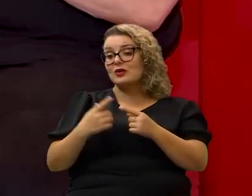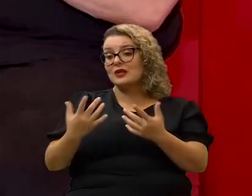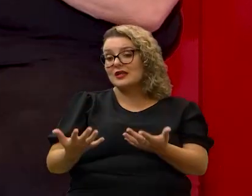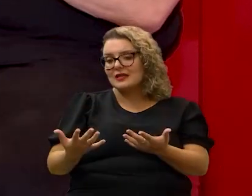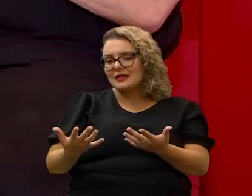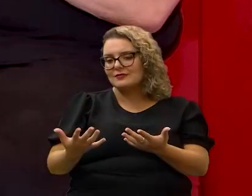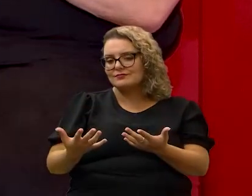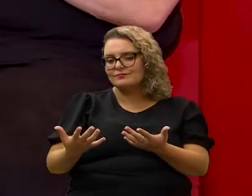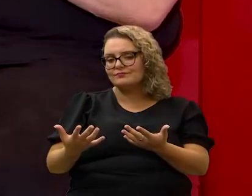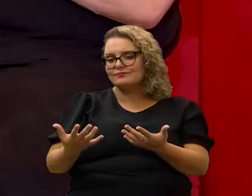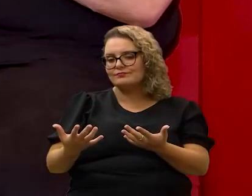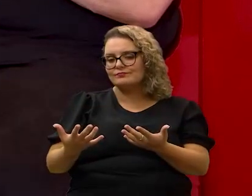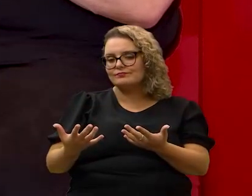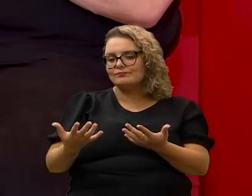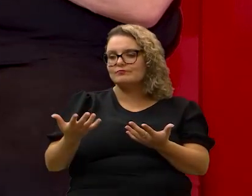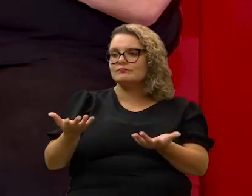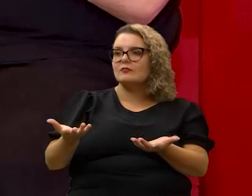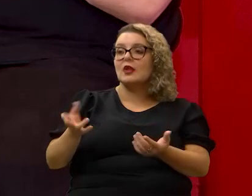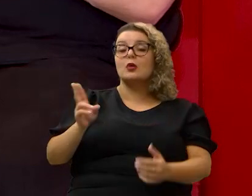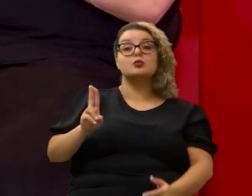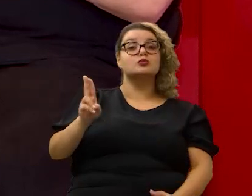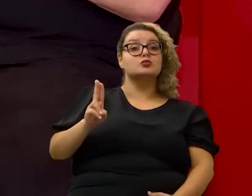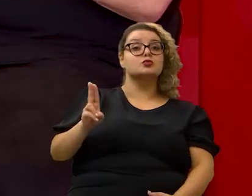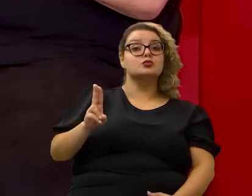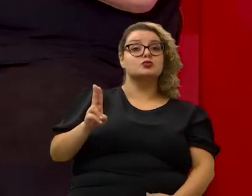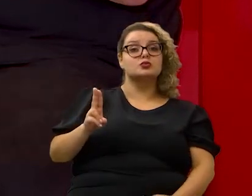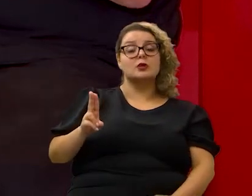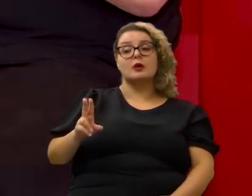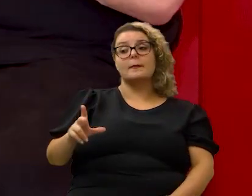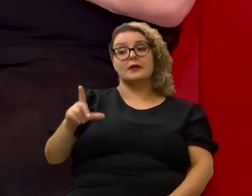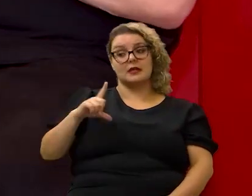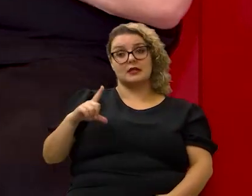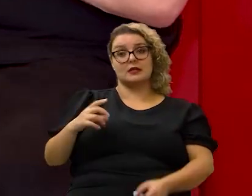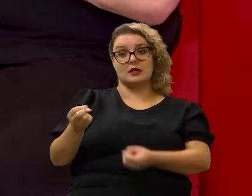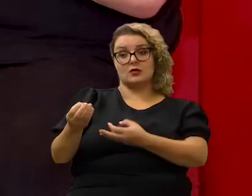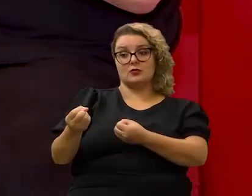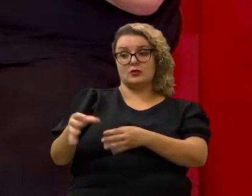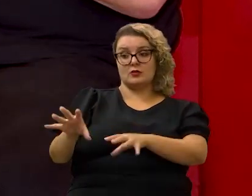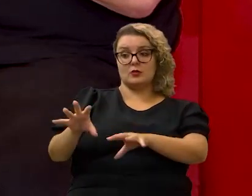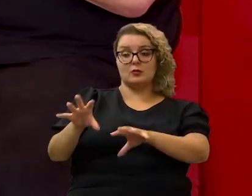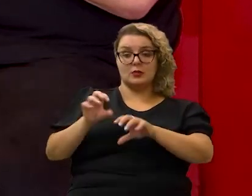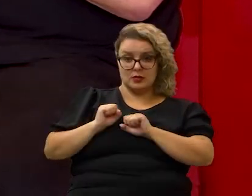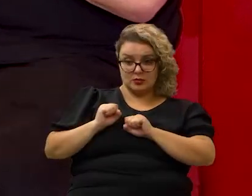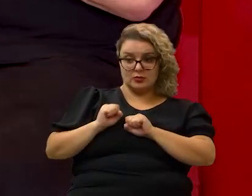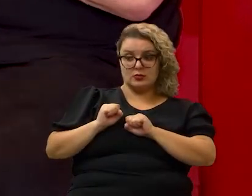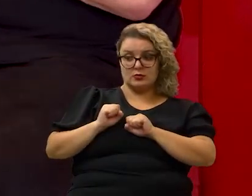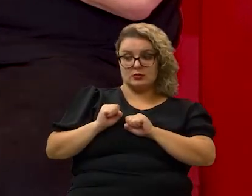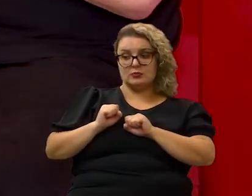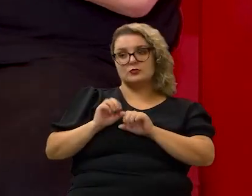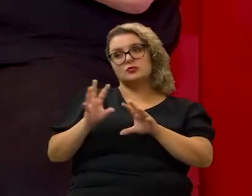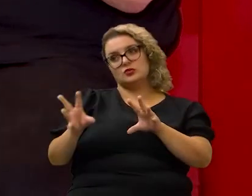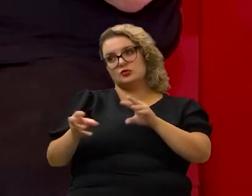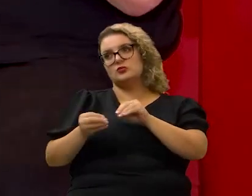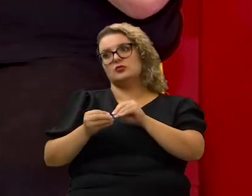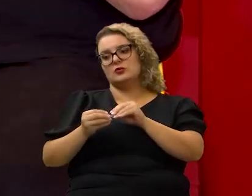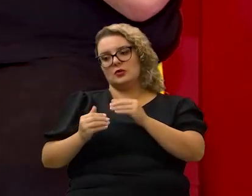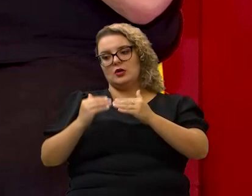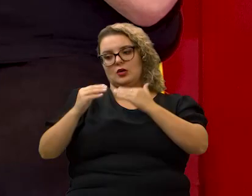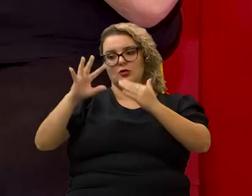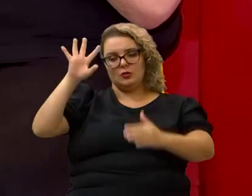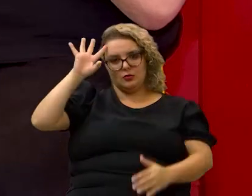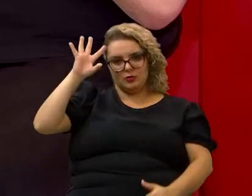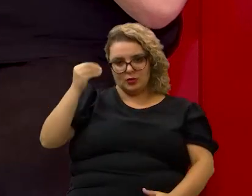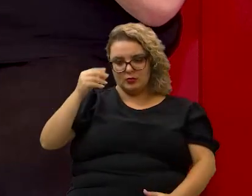acabam, ao invés de usar para eles obterem informações, mesmo que de forma sintética, e produzir